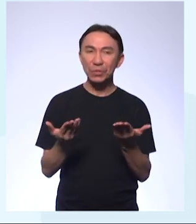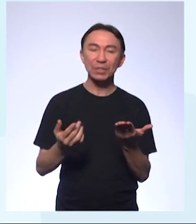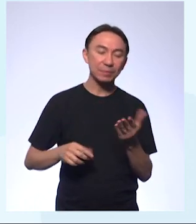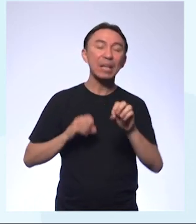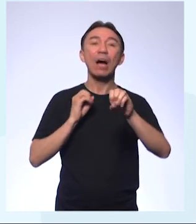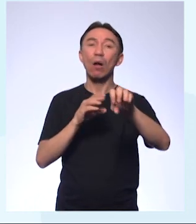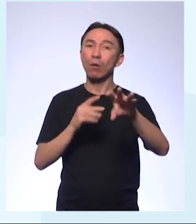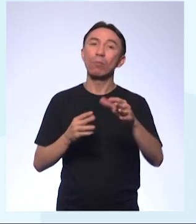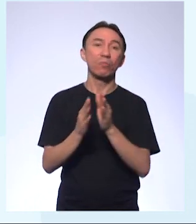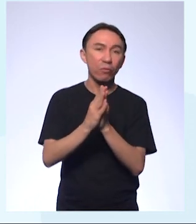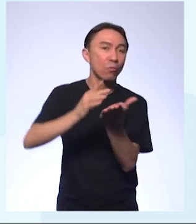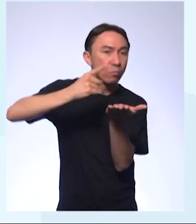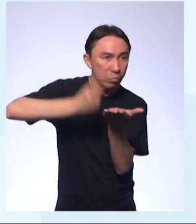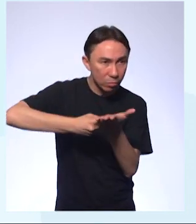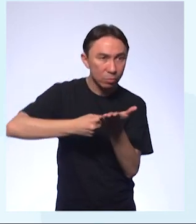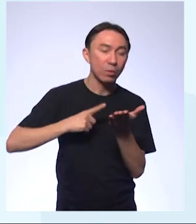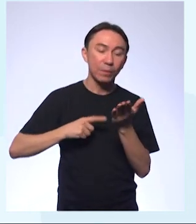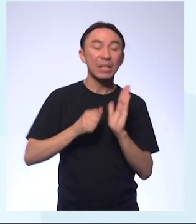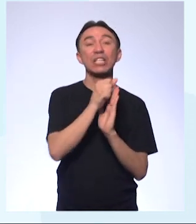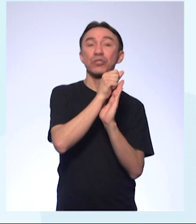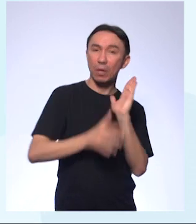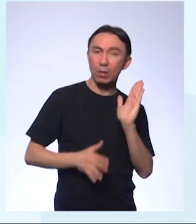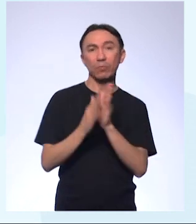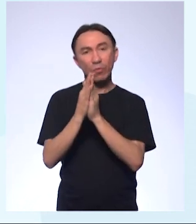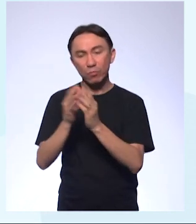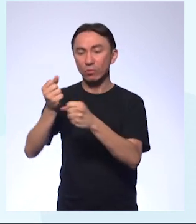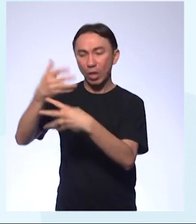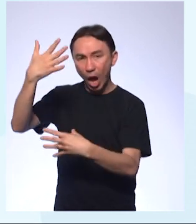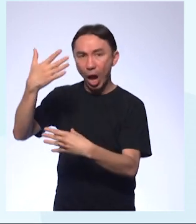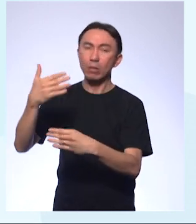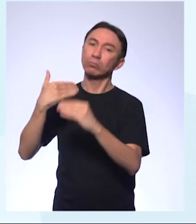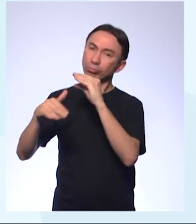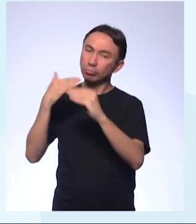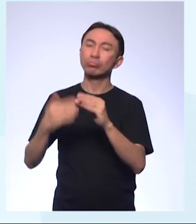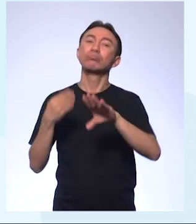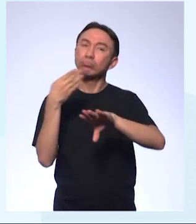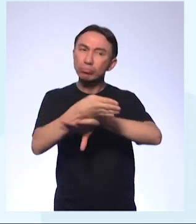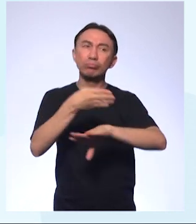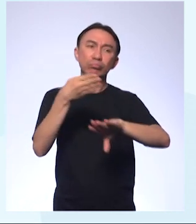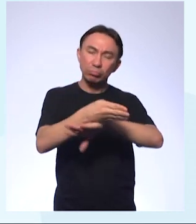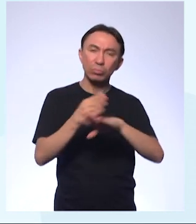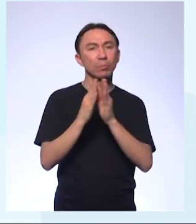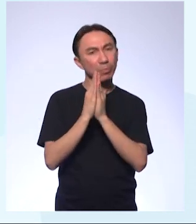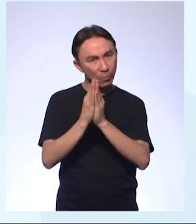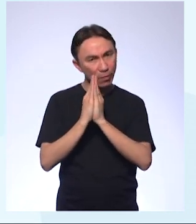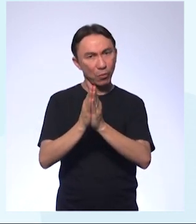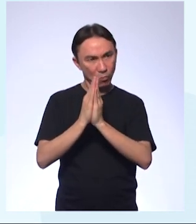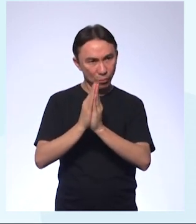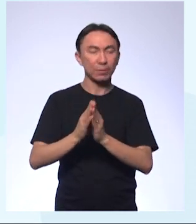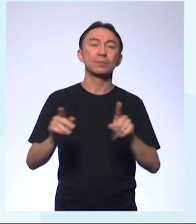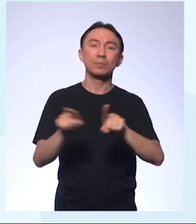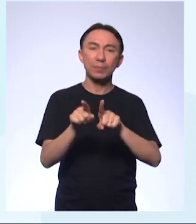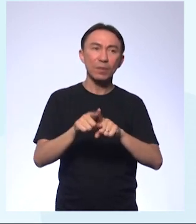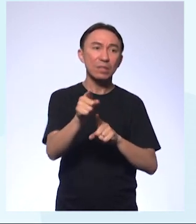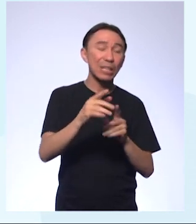foi evoluindo, como era o primeiro modelo, e até chegar ao modelo que nós temos hoje. Então, pode passar os slides, por